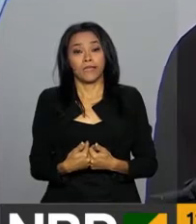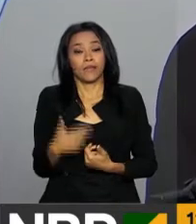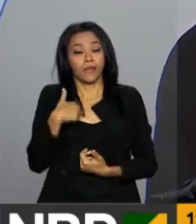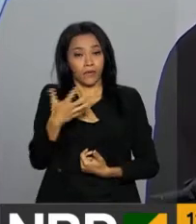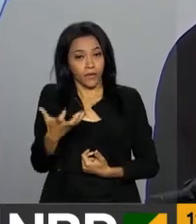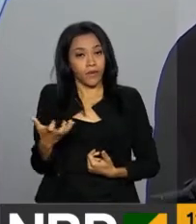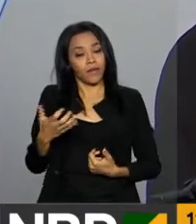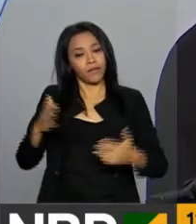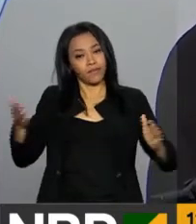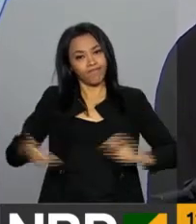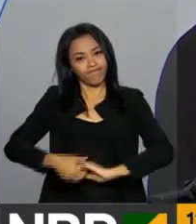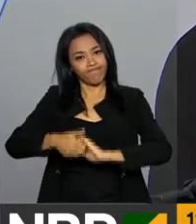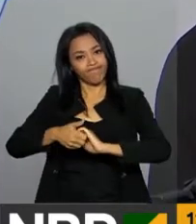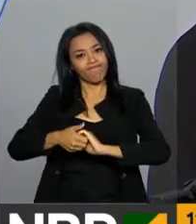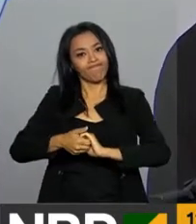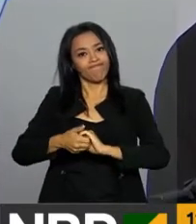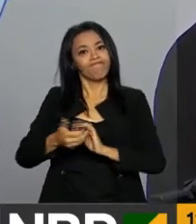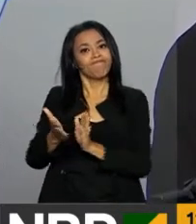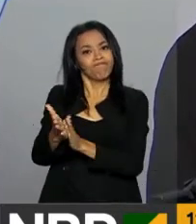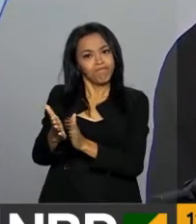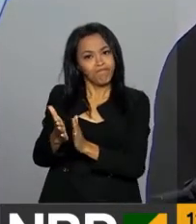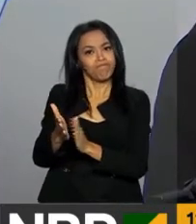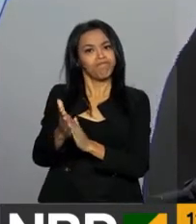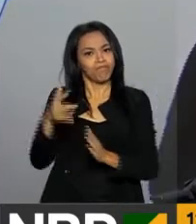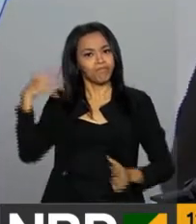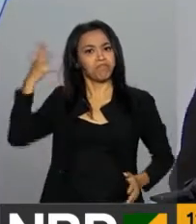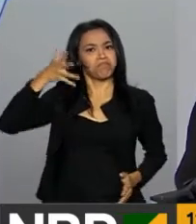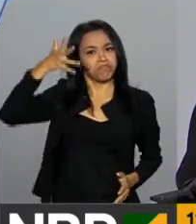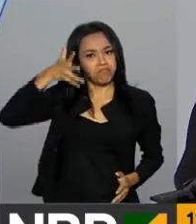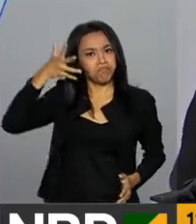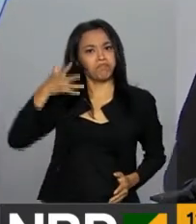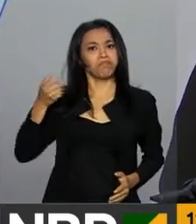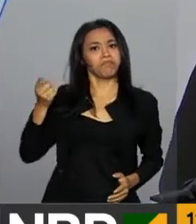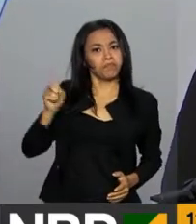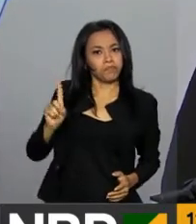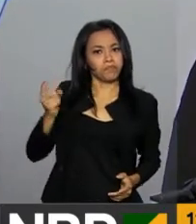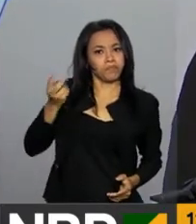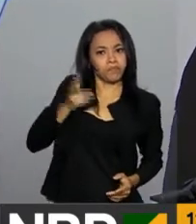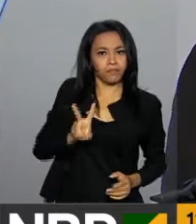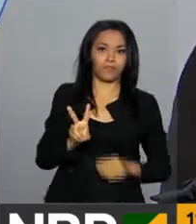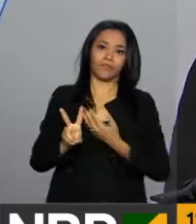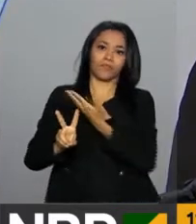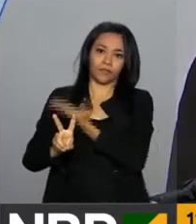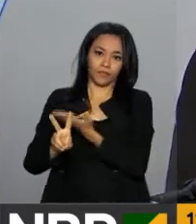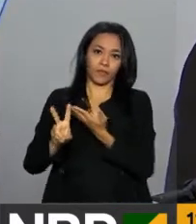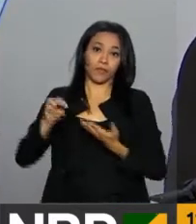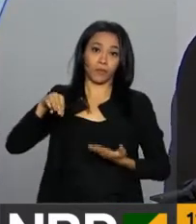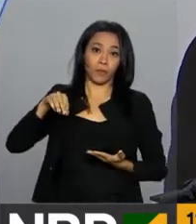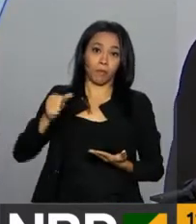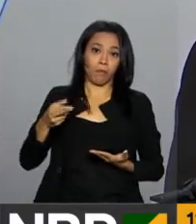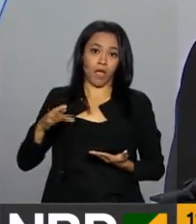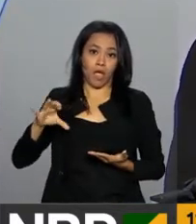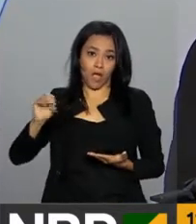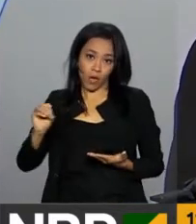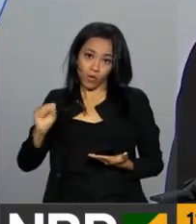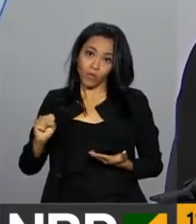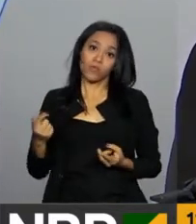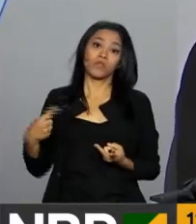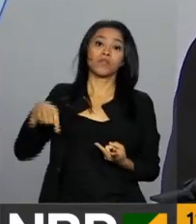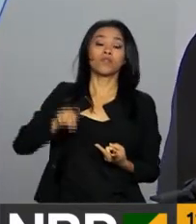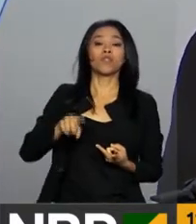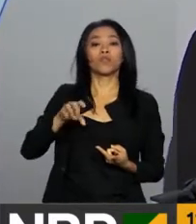saldar muito as palavras é digamos no barco do mais freitas e dodô osmar